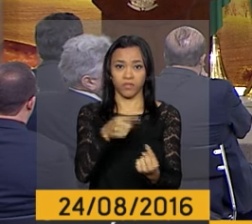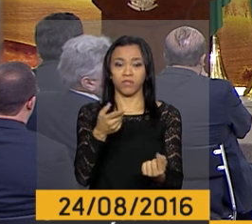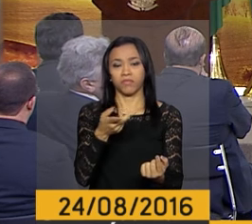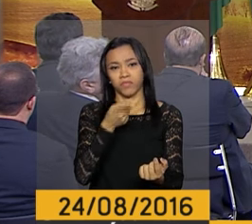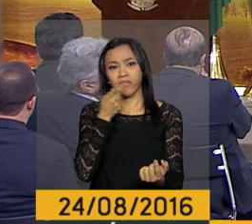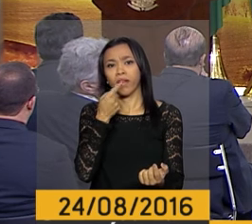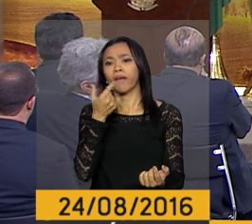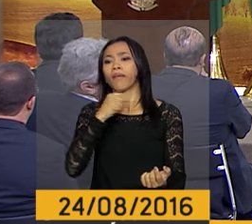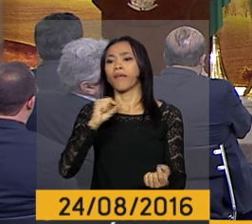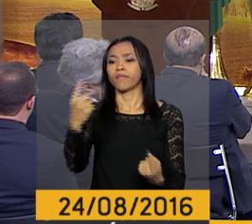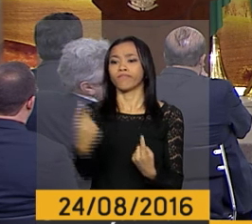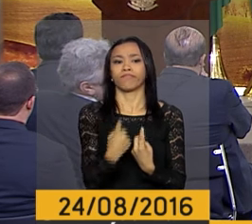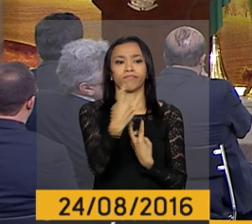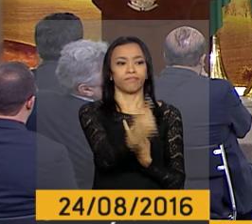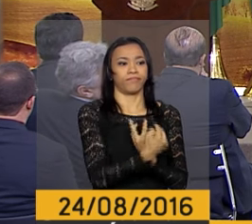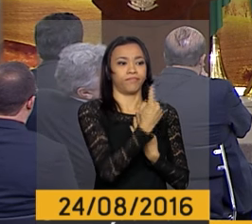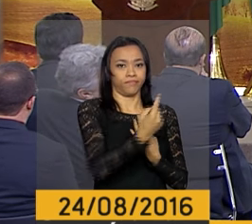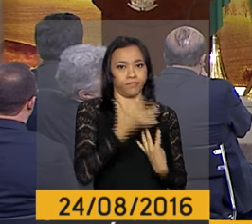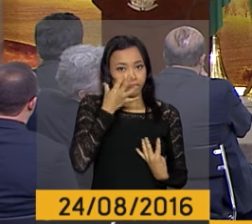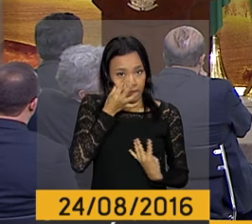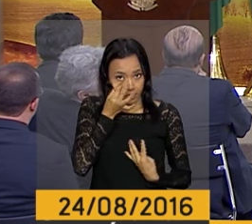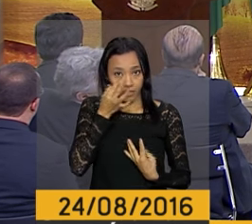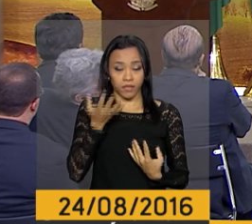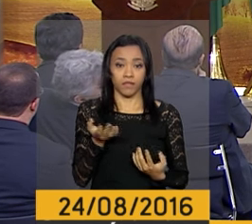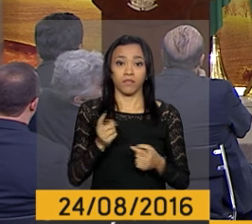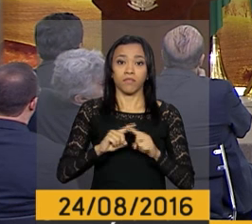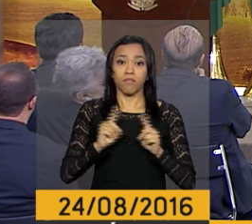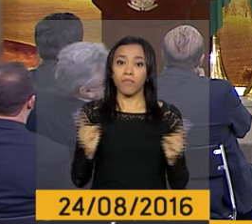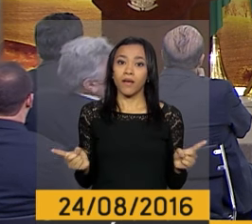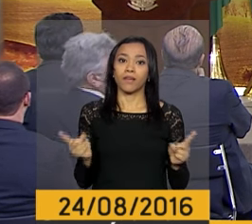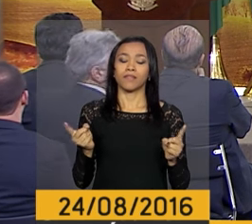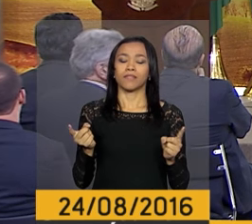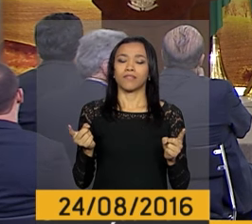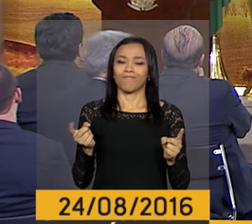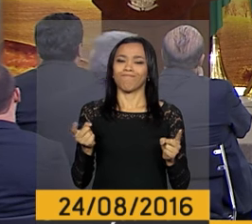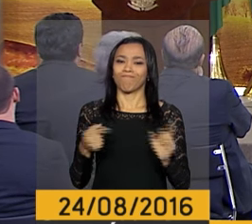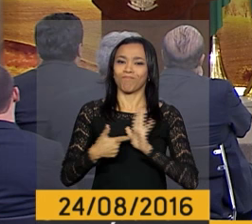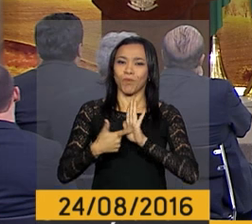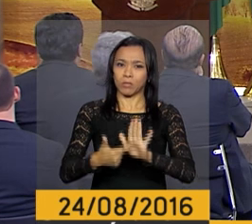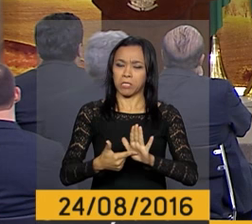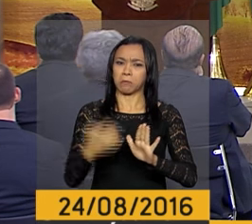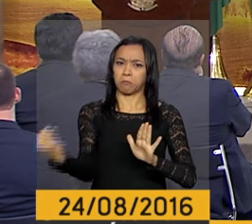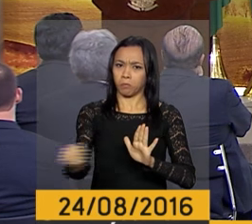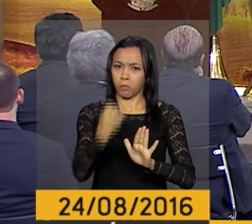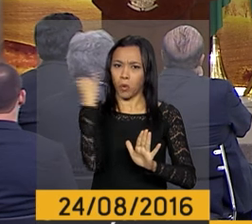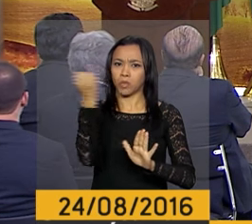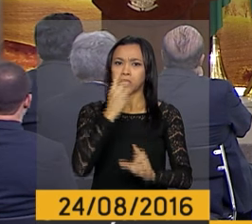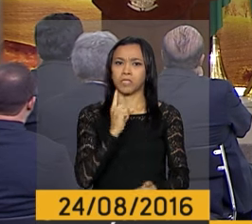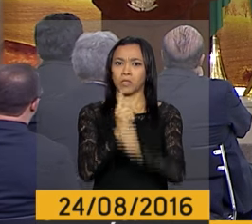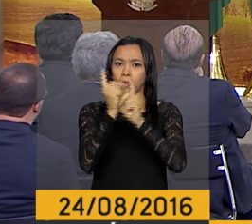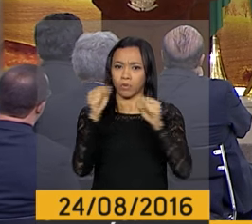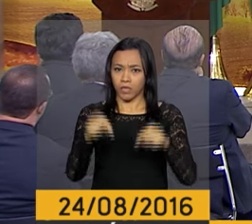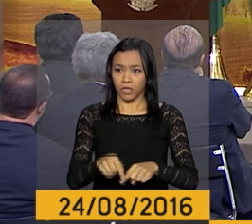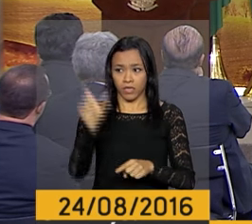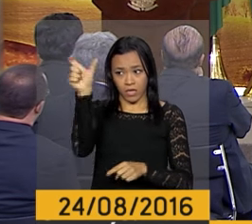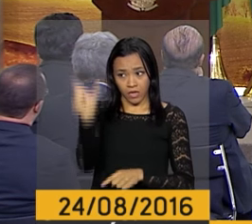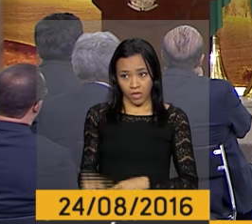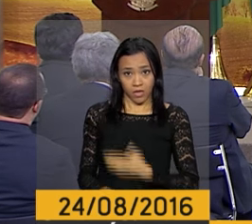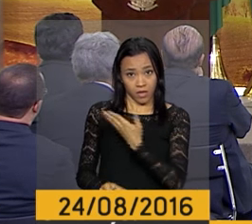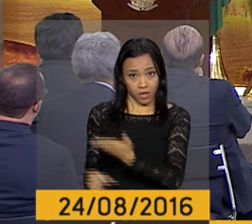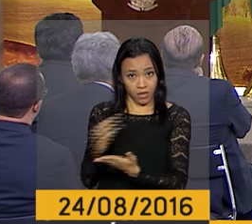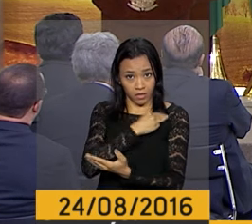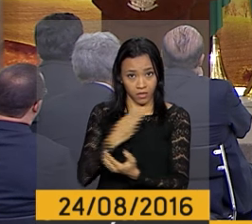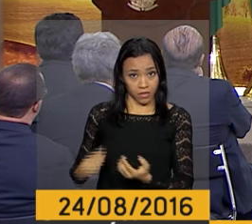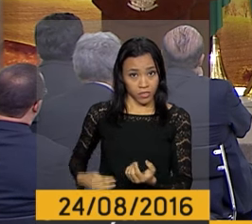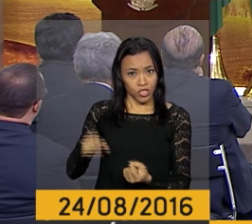aqui, mas para revelar a grandeza desse ato. Quem consegue como Blairo Mar